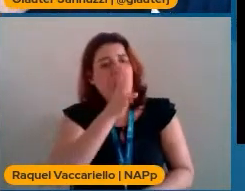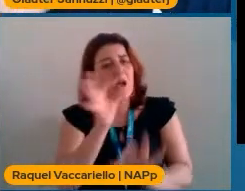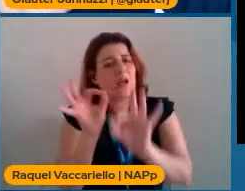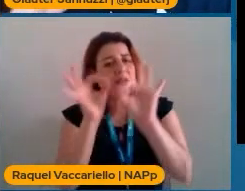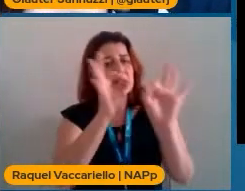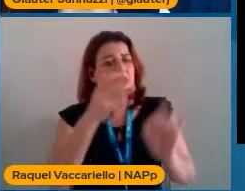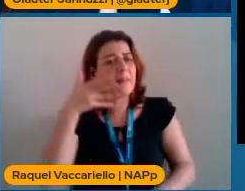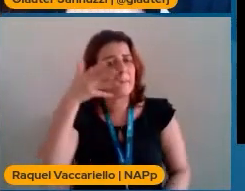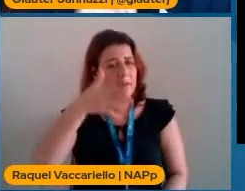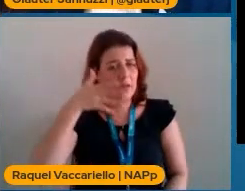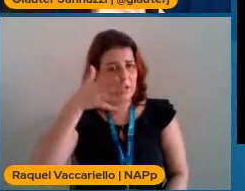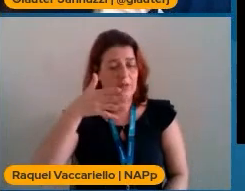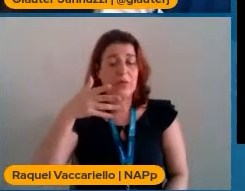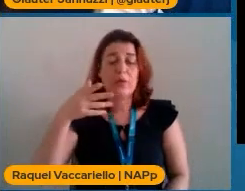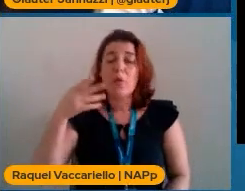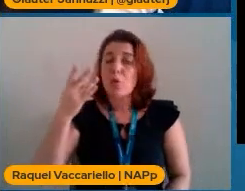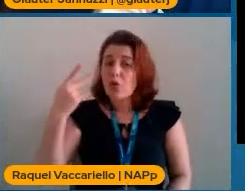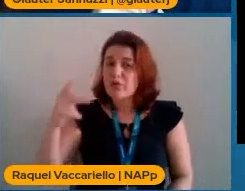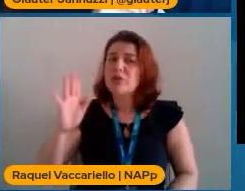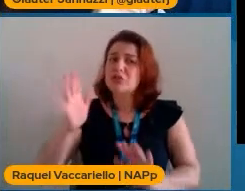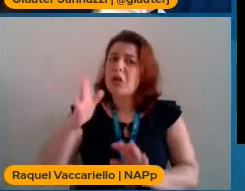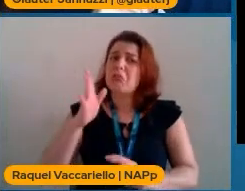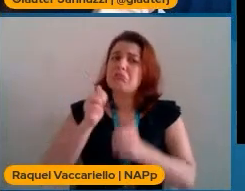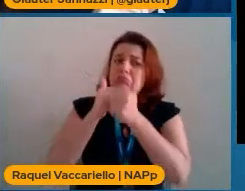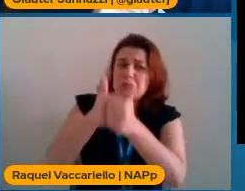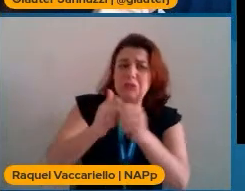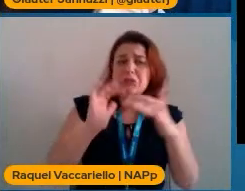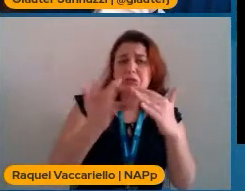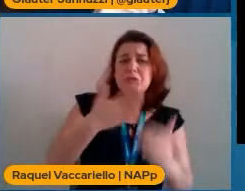já me seguia e aí foi lá ver a palestra.